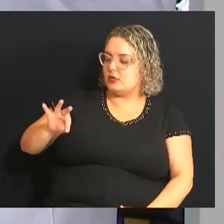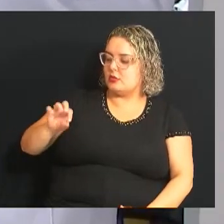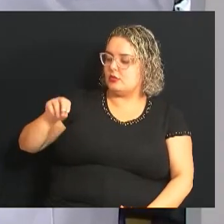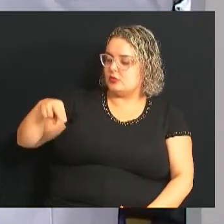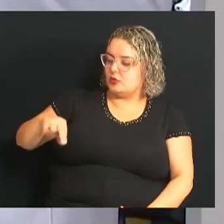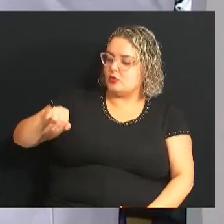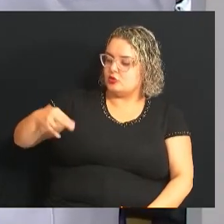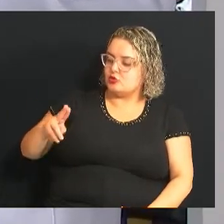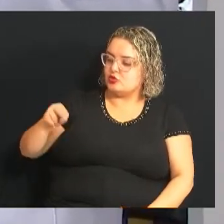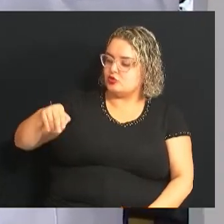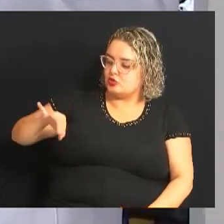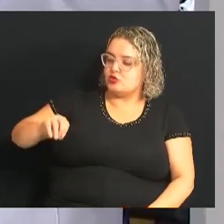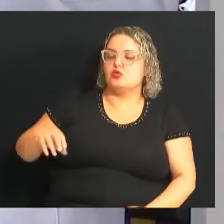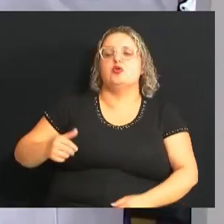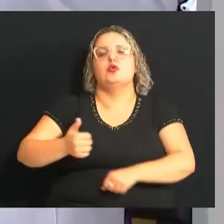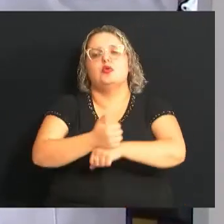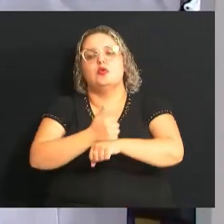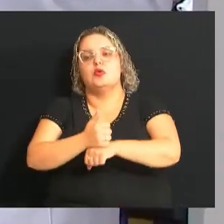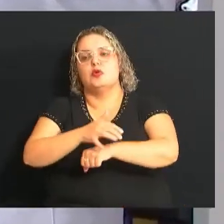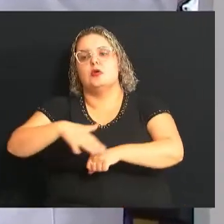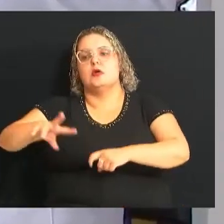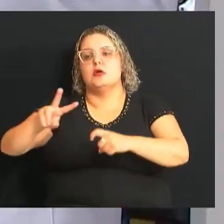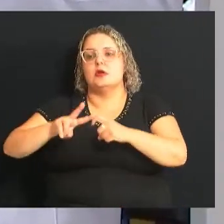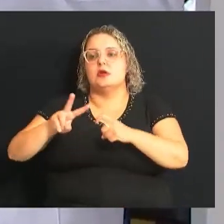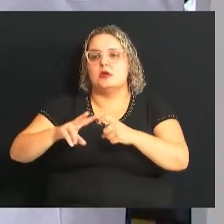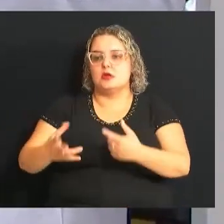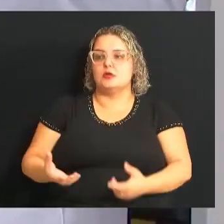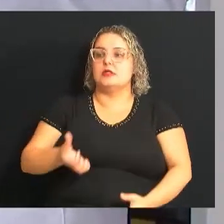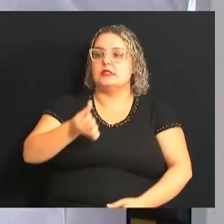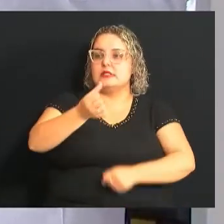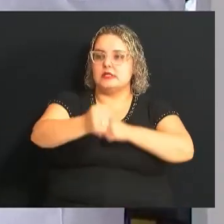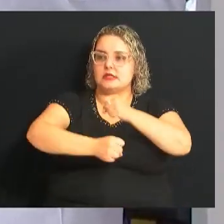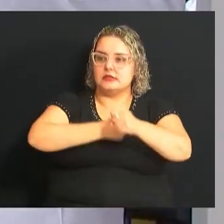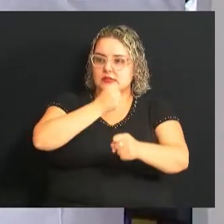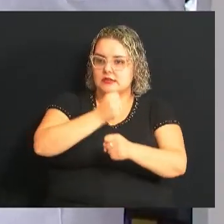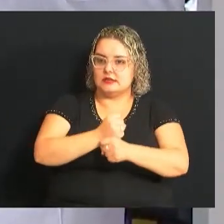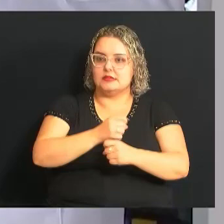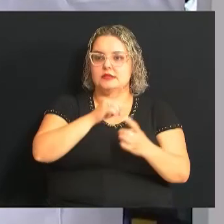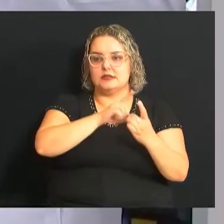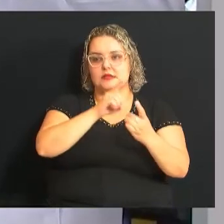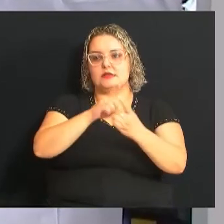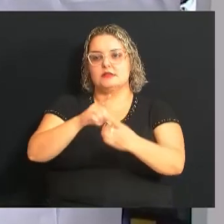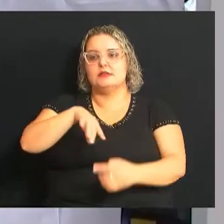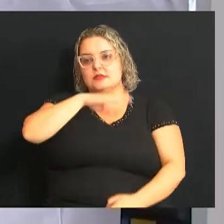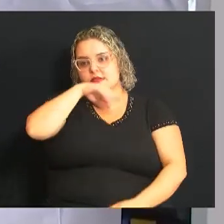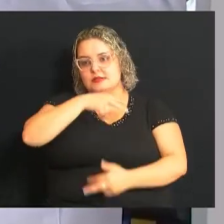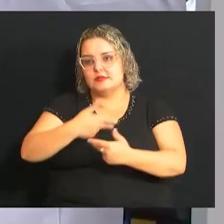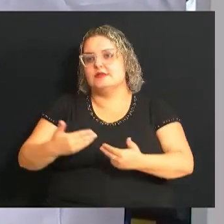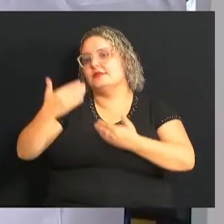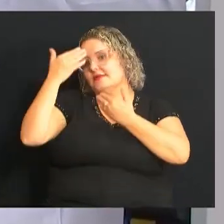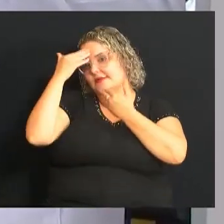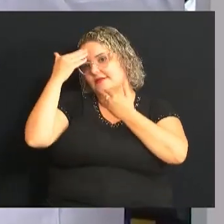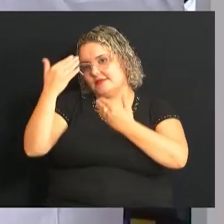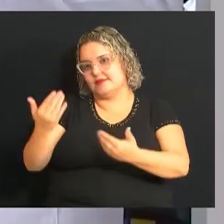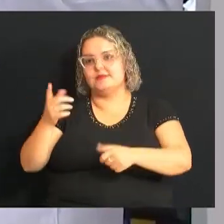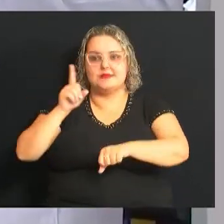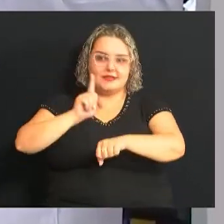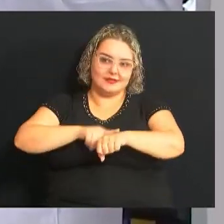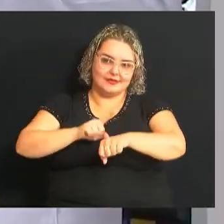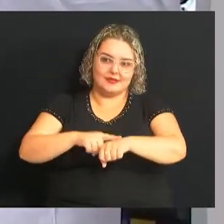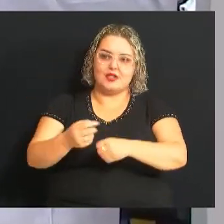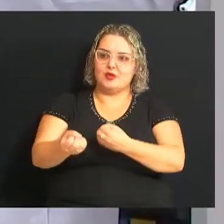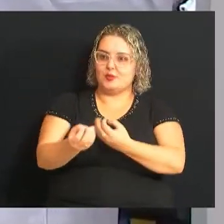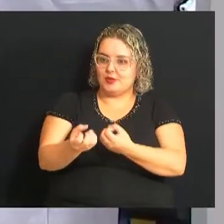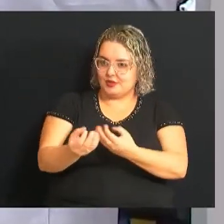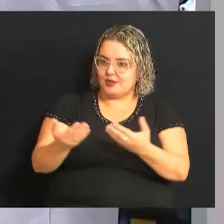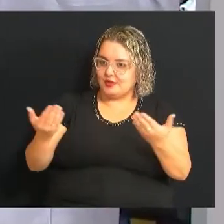profissional da área da veterinária, 6 anos aí atendendo os bichinhos. Muito obrigada pelo seu tempo, pelas informações